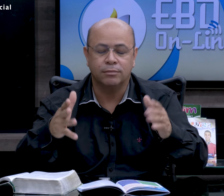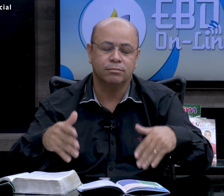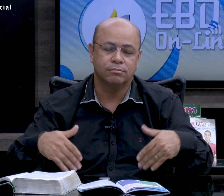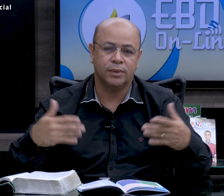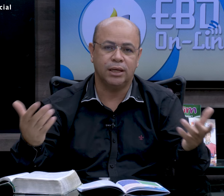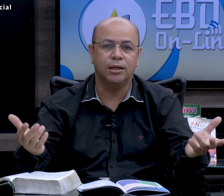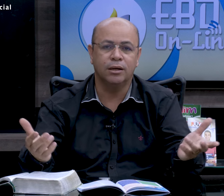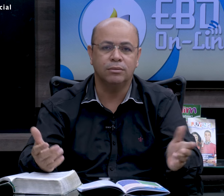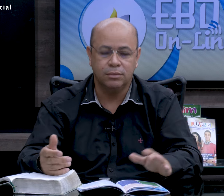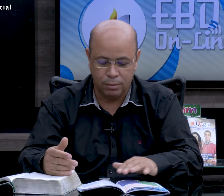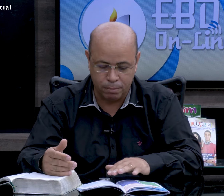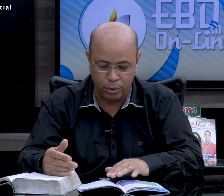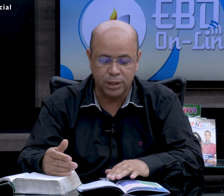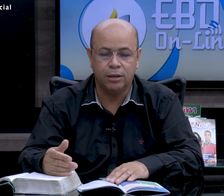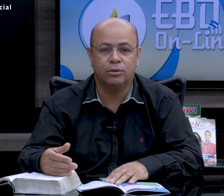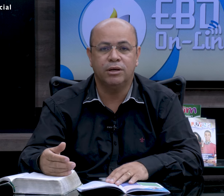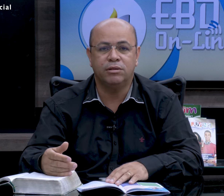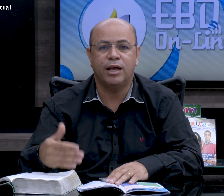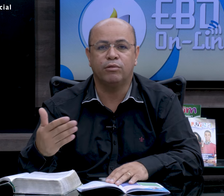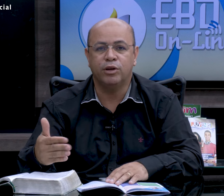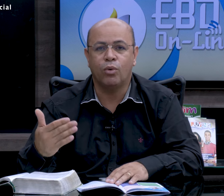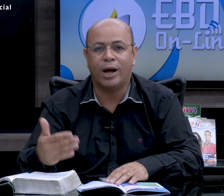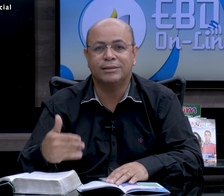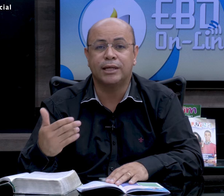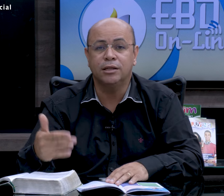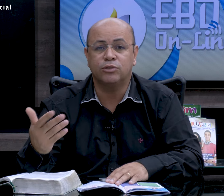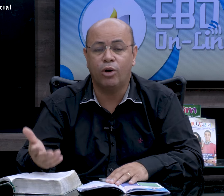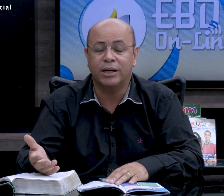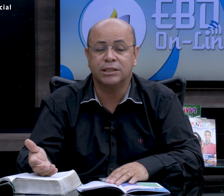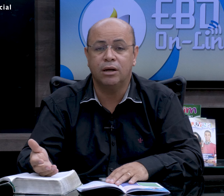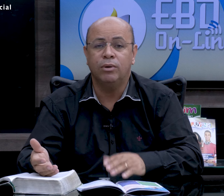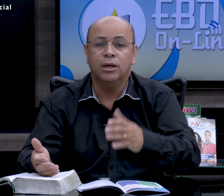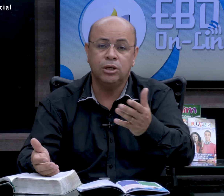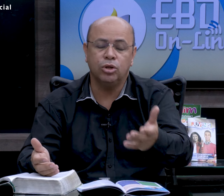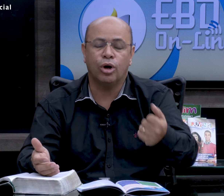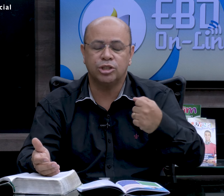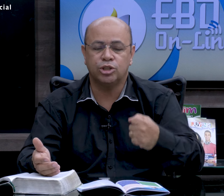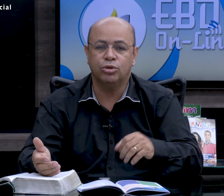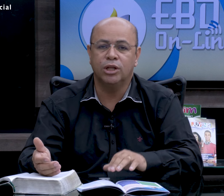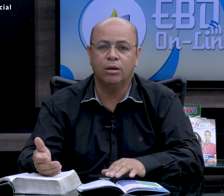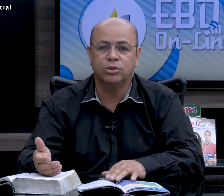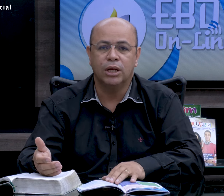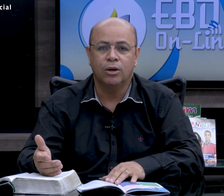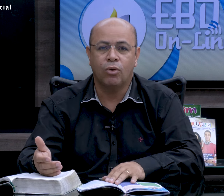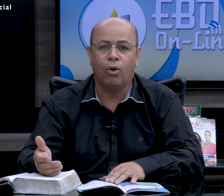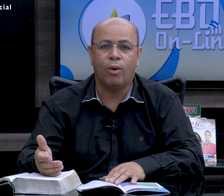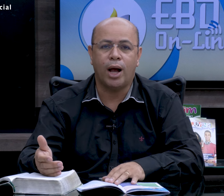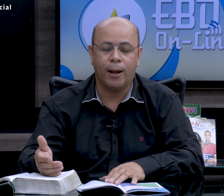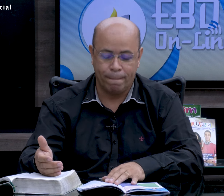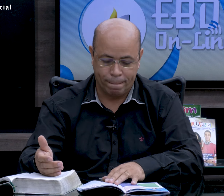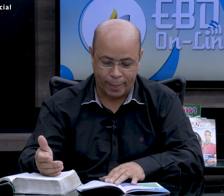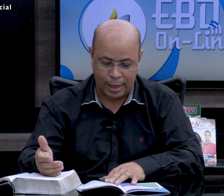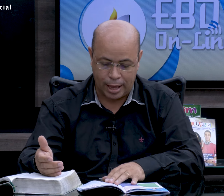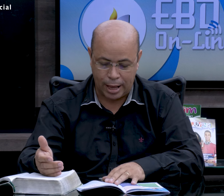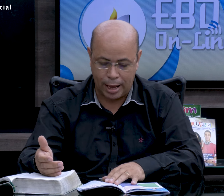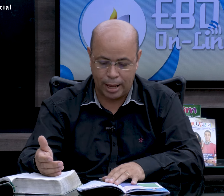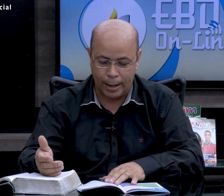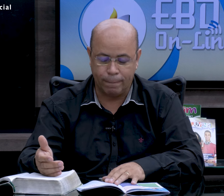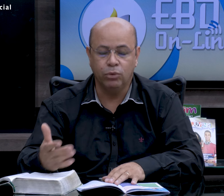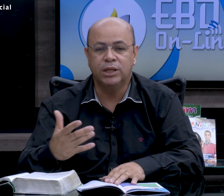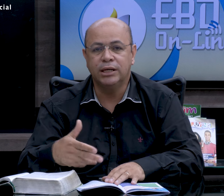fora e não por dentro que tem a ver com a transformação que nós Já estudamos com a